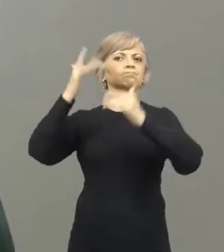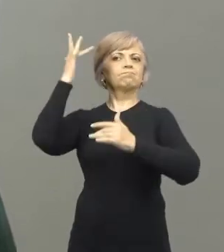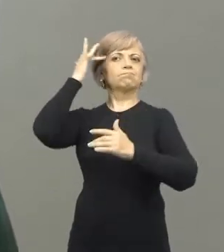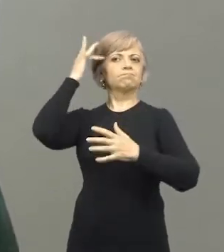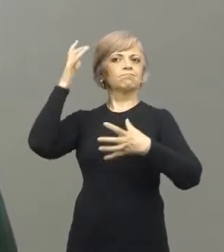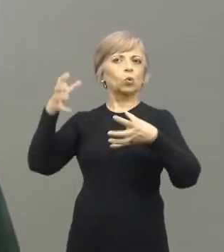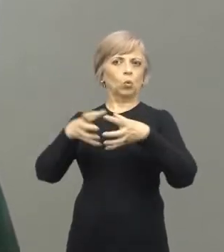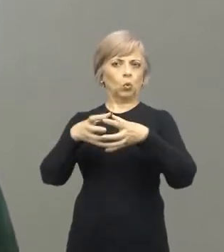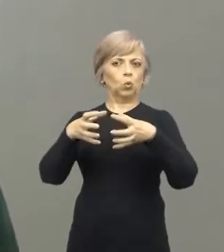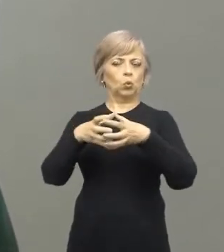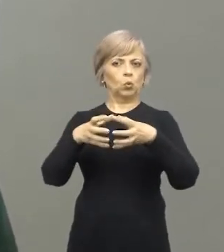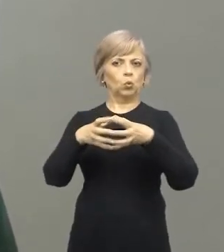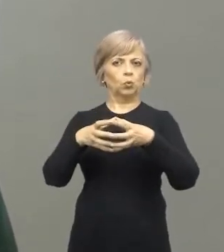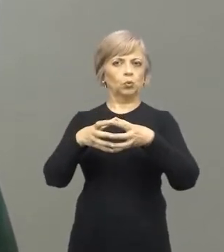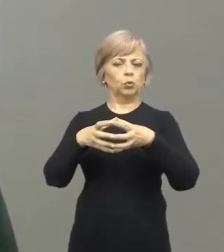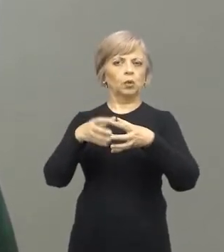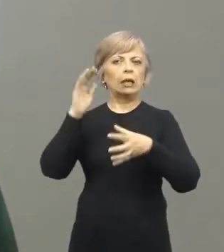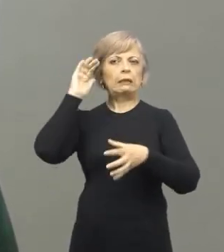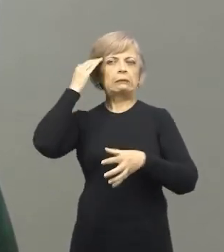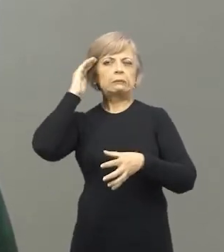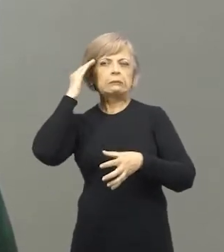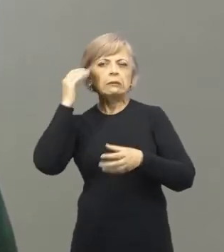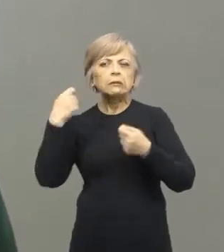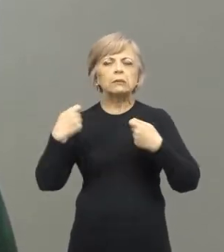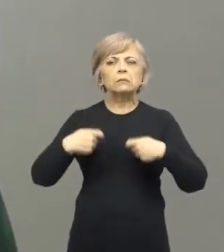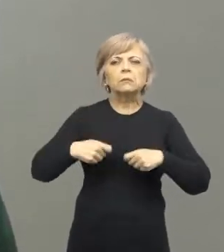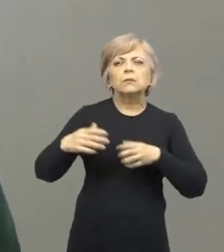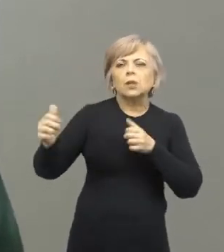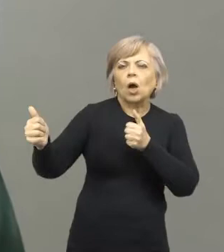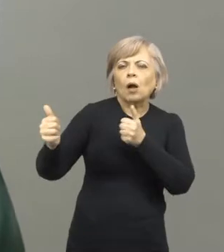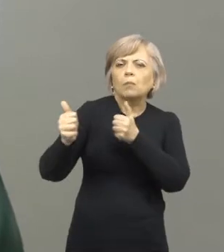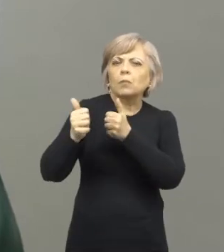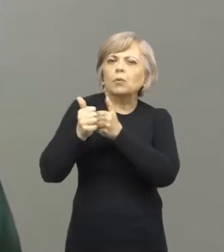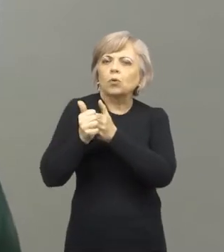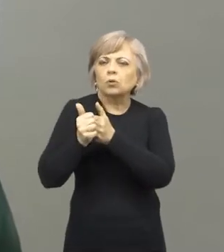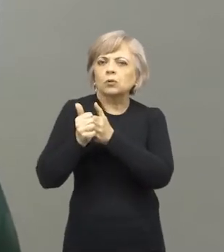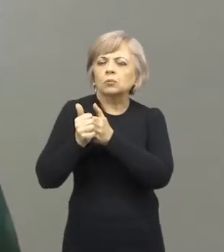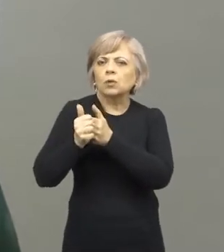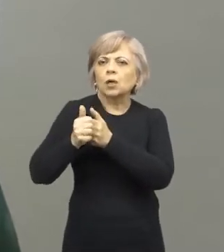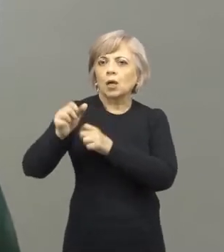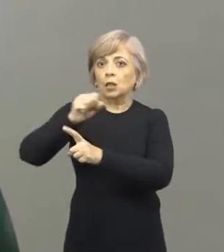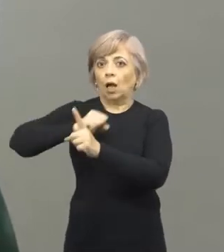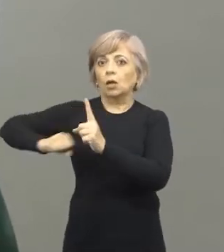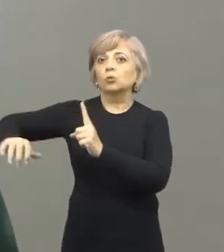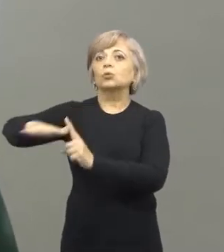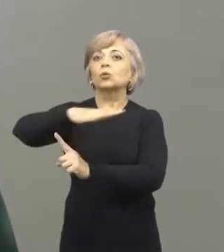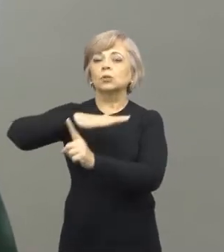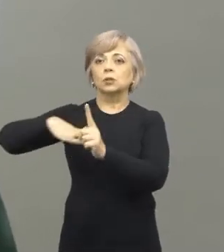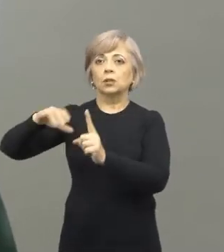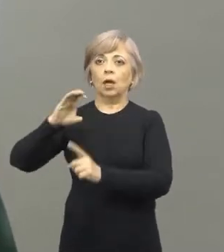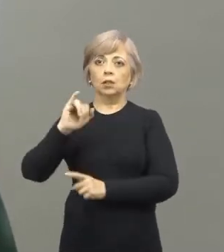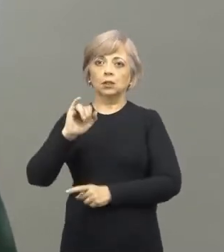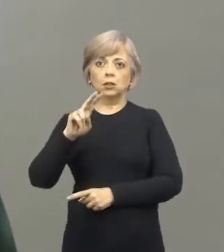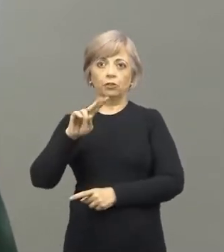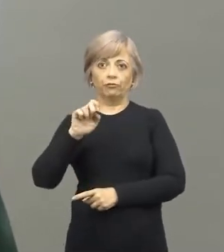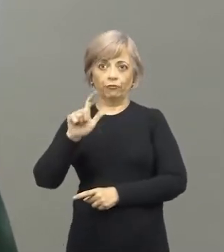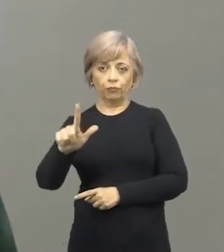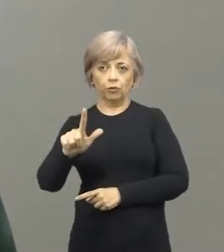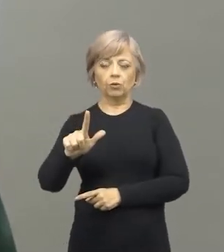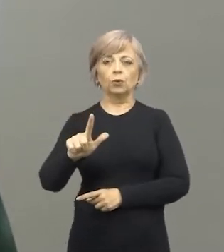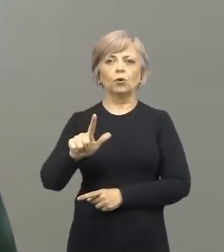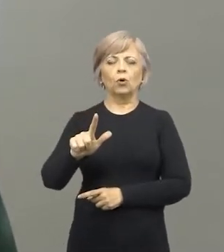grupo. Houve uma aproximação muito grande da sociedade civil. Acho que foi